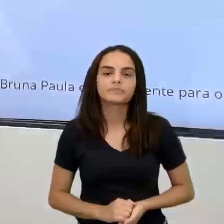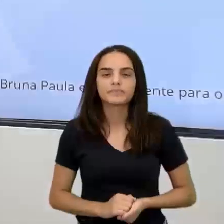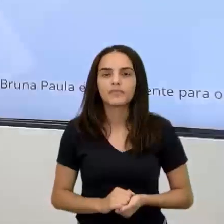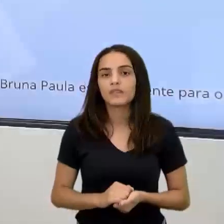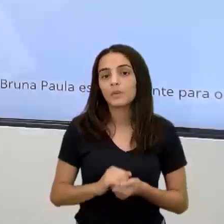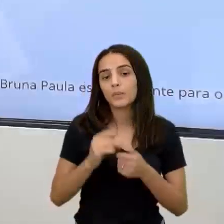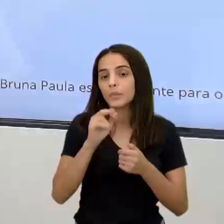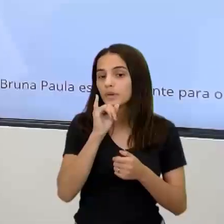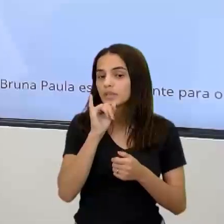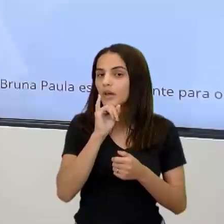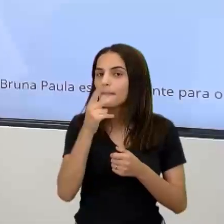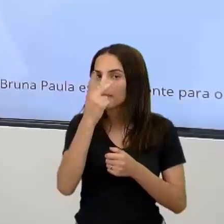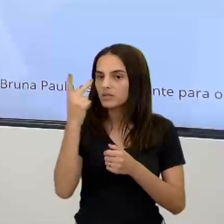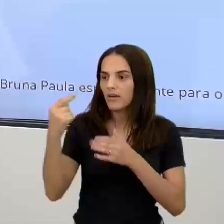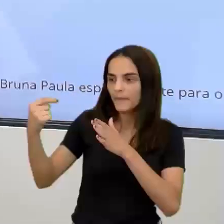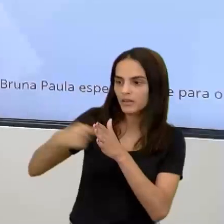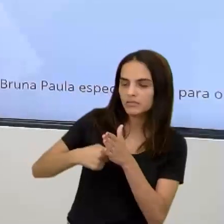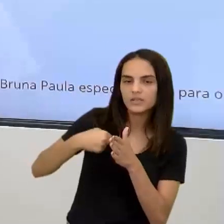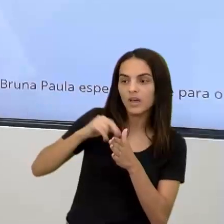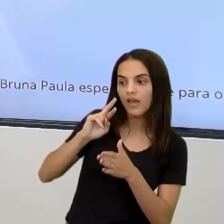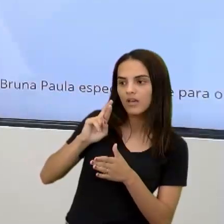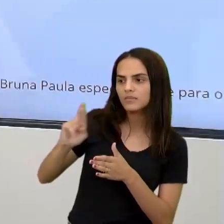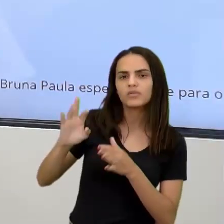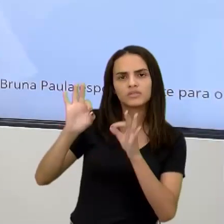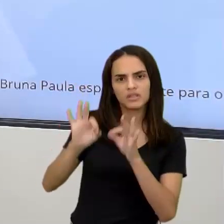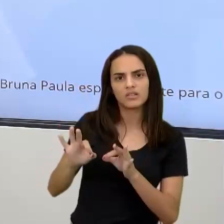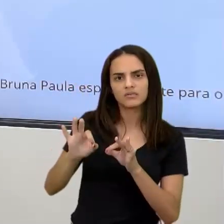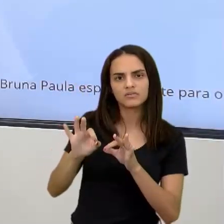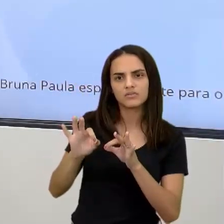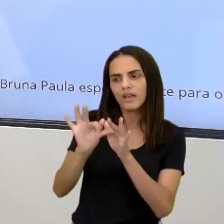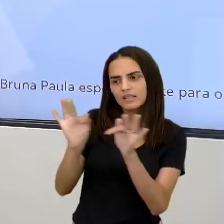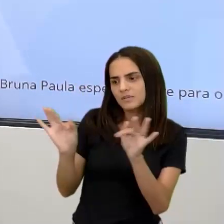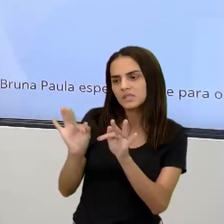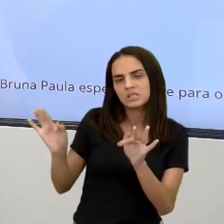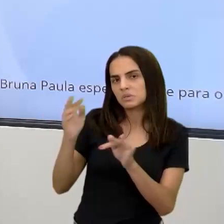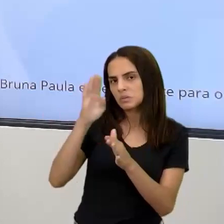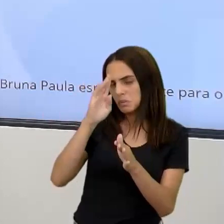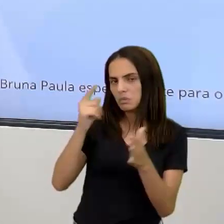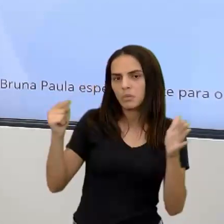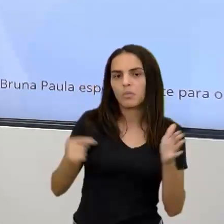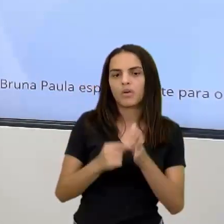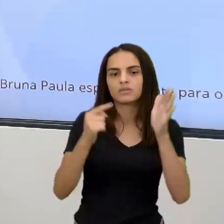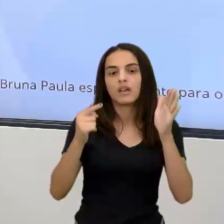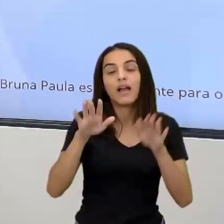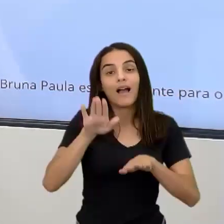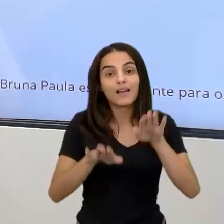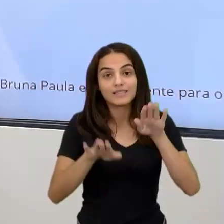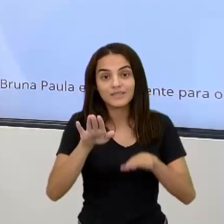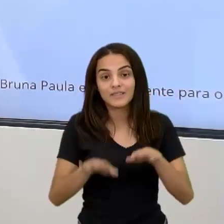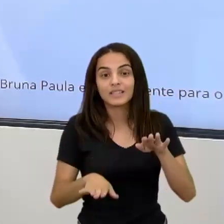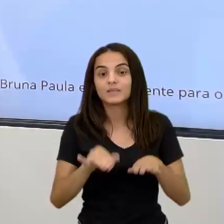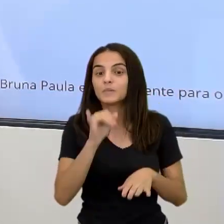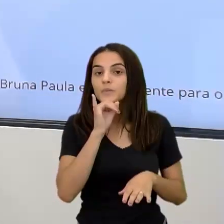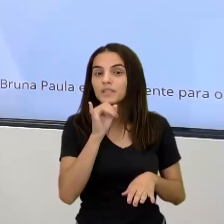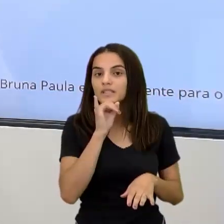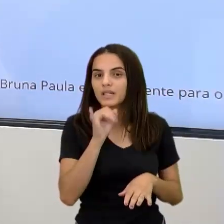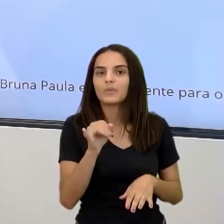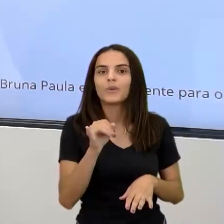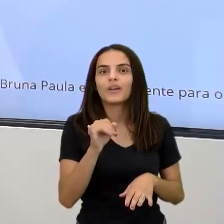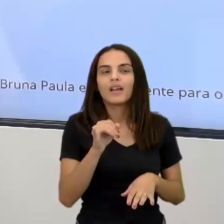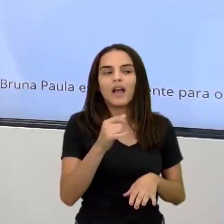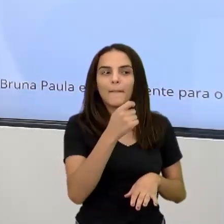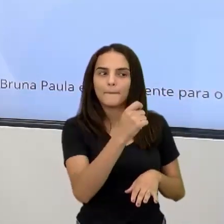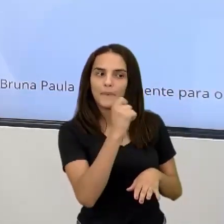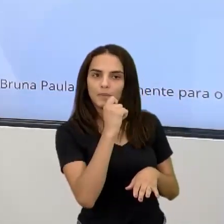uma pergunta, responde a pergunta e pronto. Porque às vezes enrolar demais, ou falar demais, pode passar a impressão para o entrevistador de que você está querendo enrolar ao invés